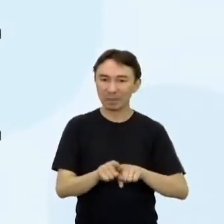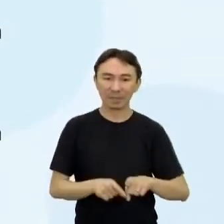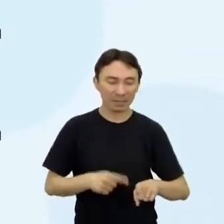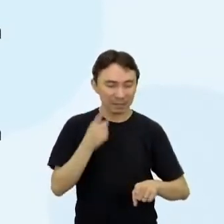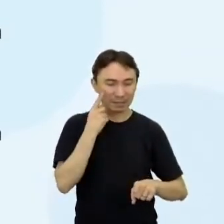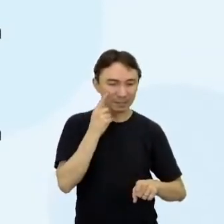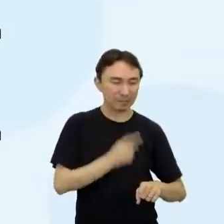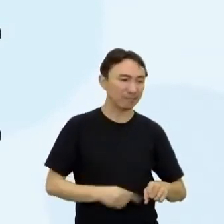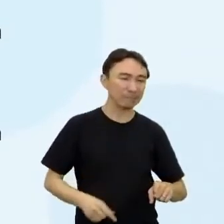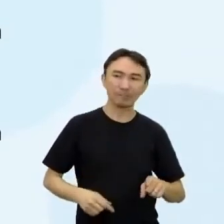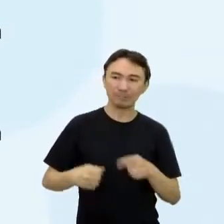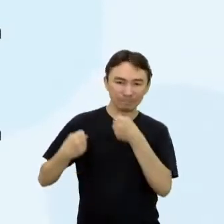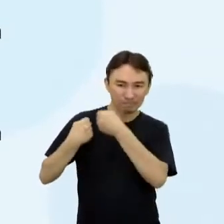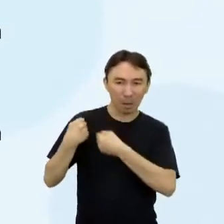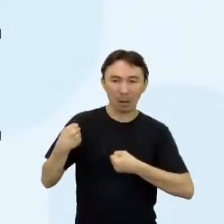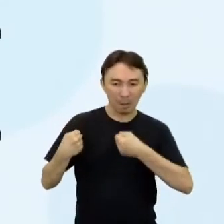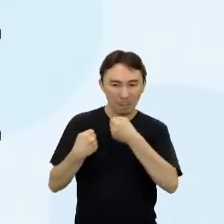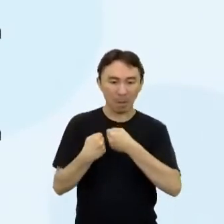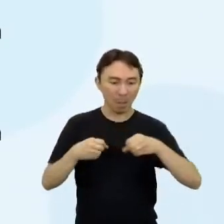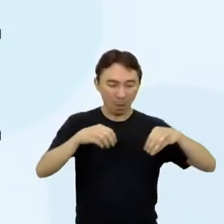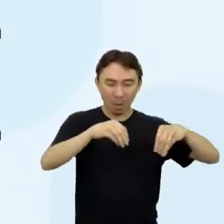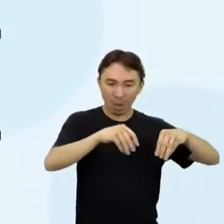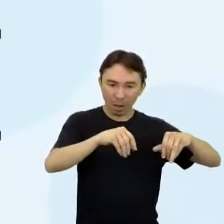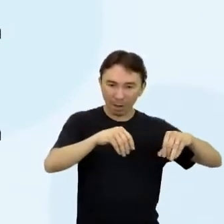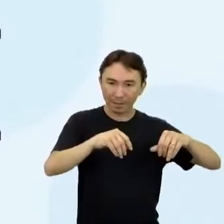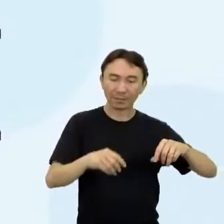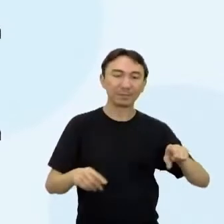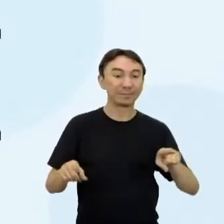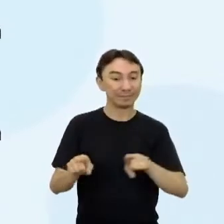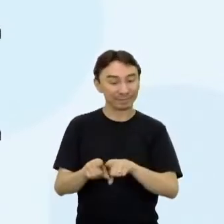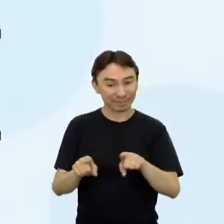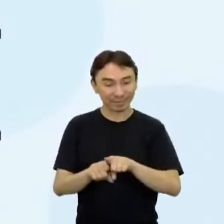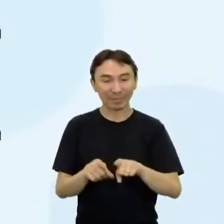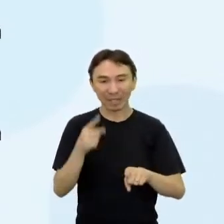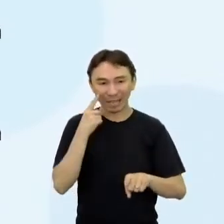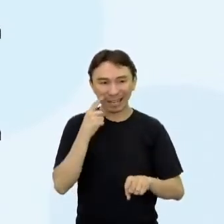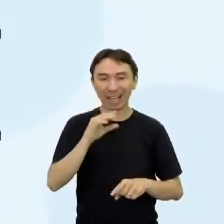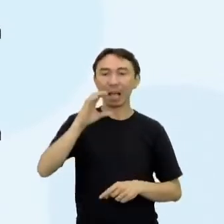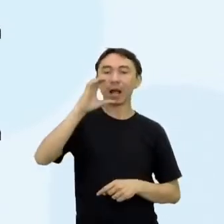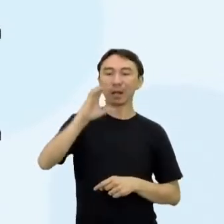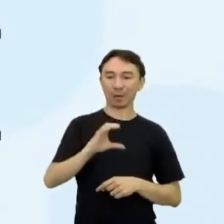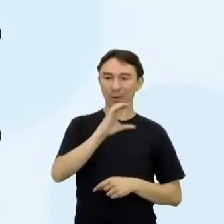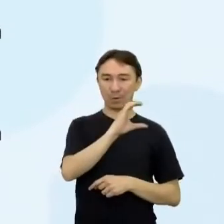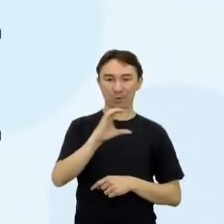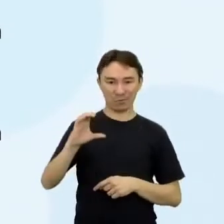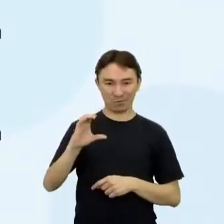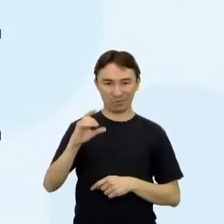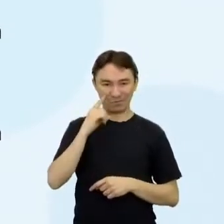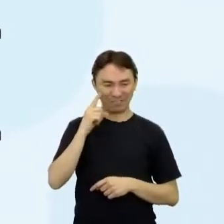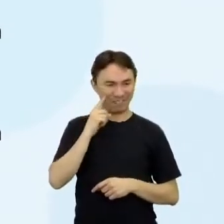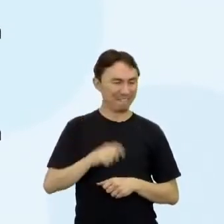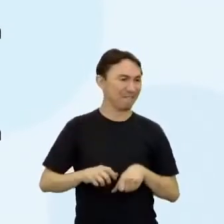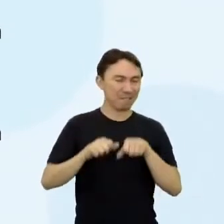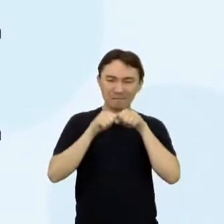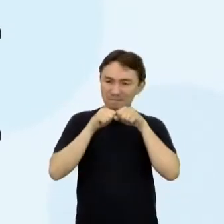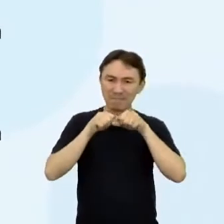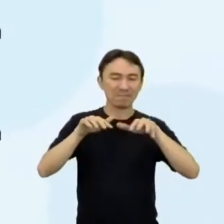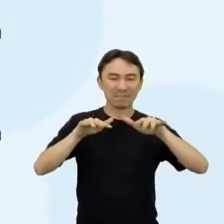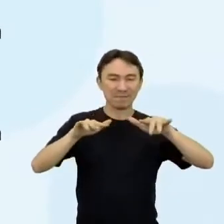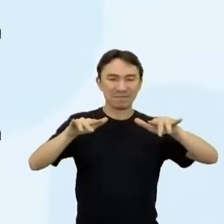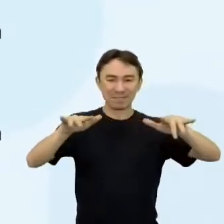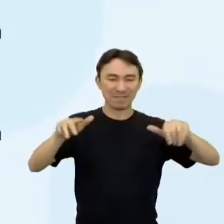território, garantir o exercício da fé cristã na capitania, repassar a maior parte dos lucros